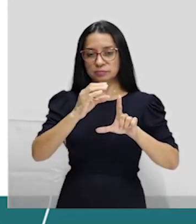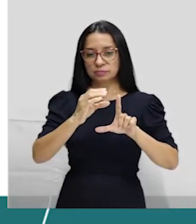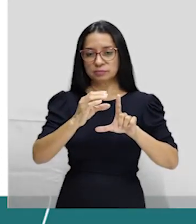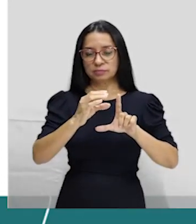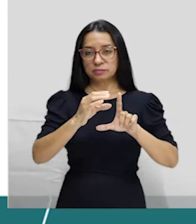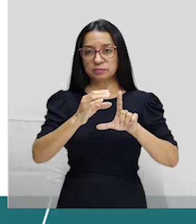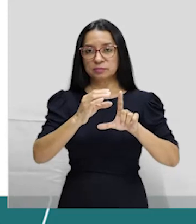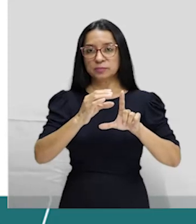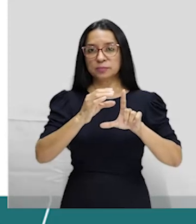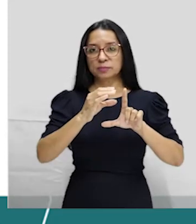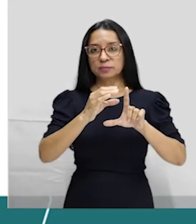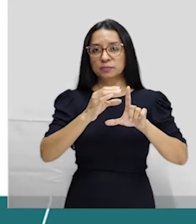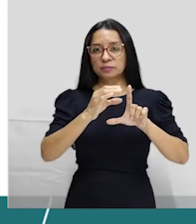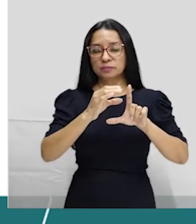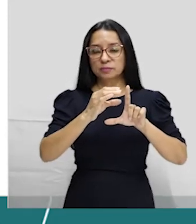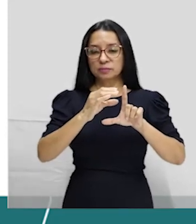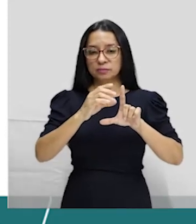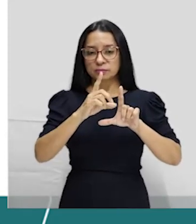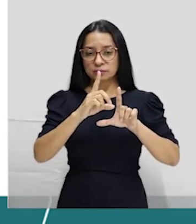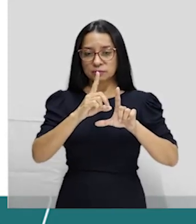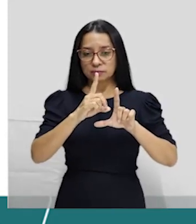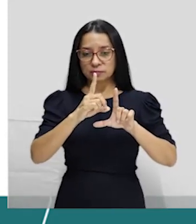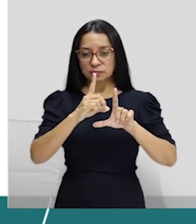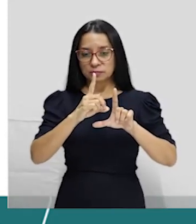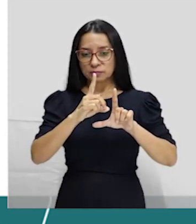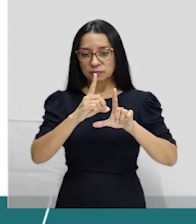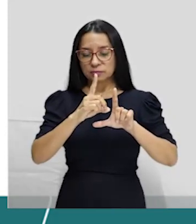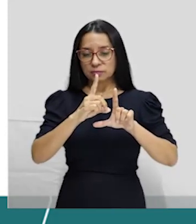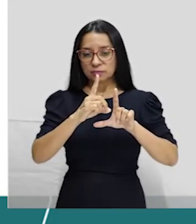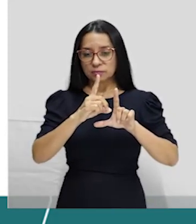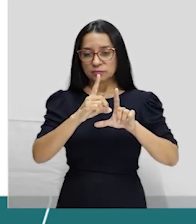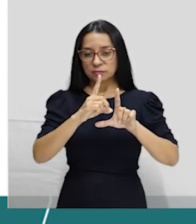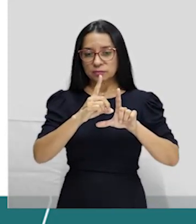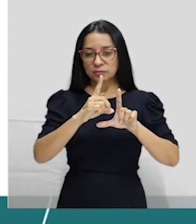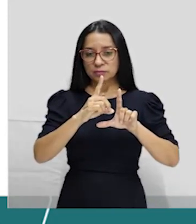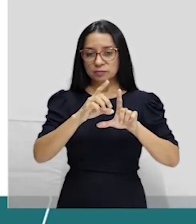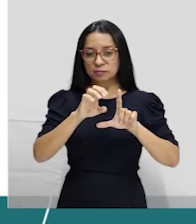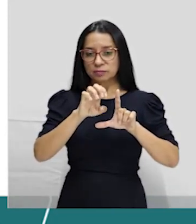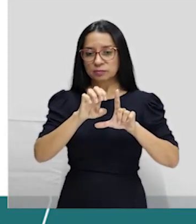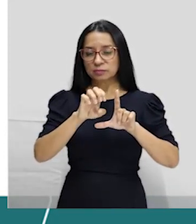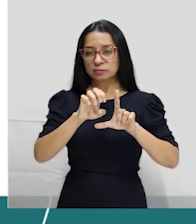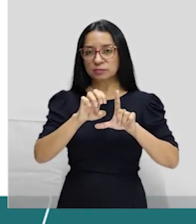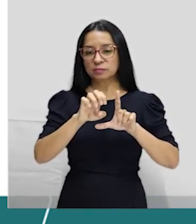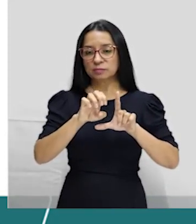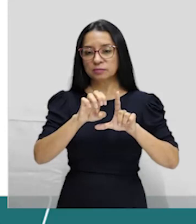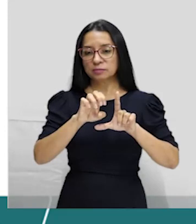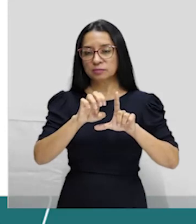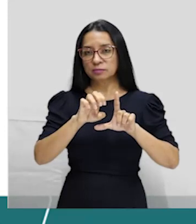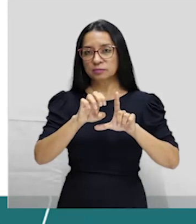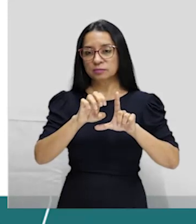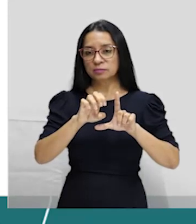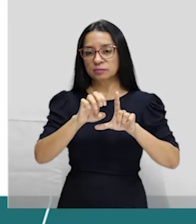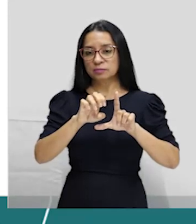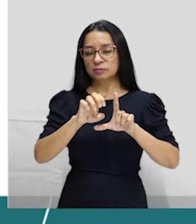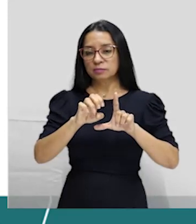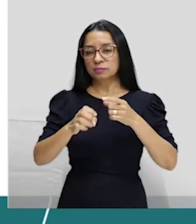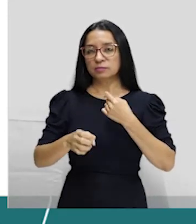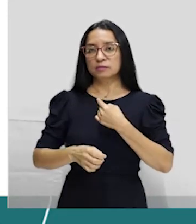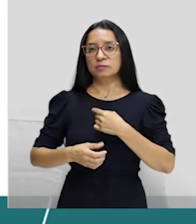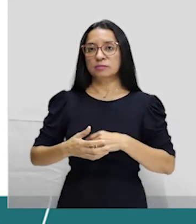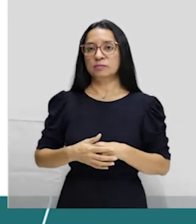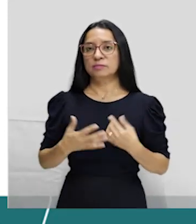Letra C, do ABC Paulista. Letra D, no litoral atlântico do México. Ou letra E, na região metropolitana de